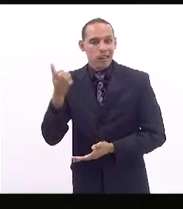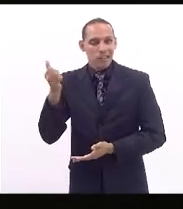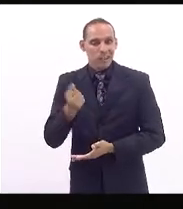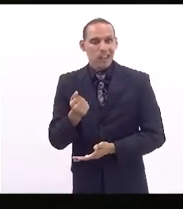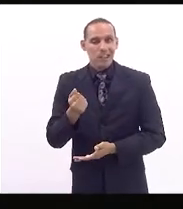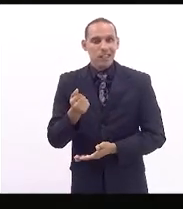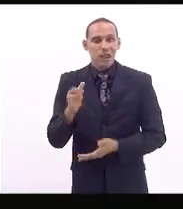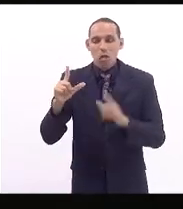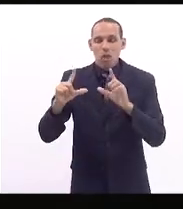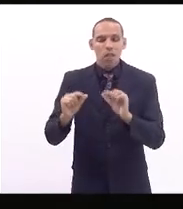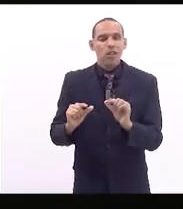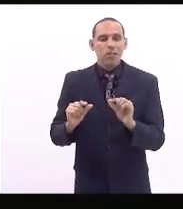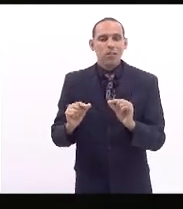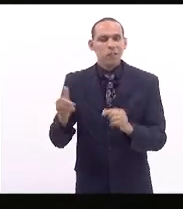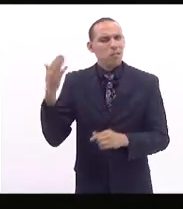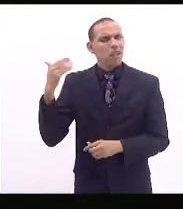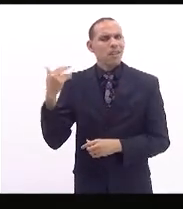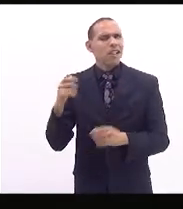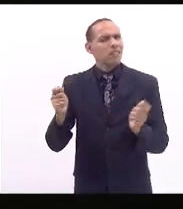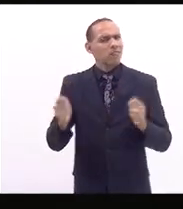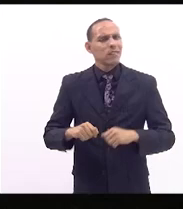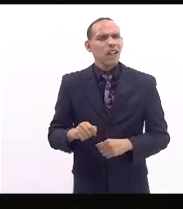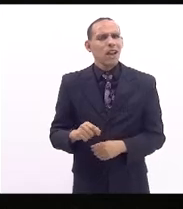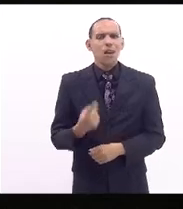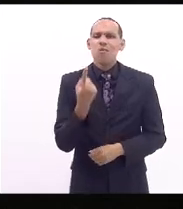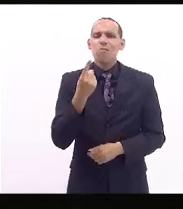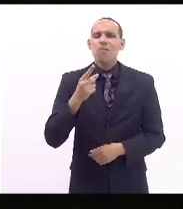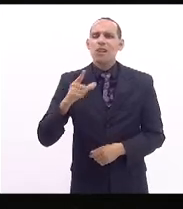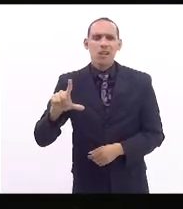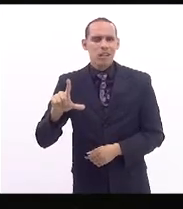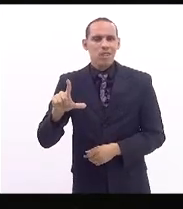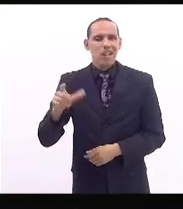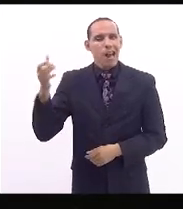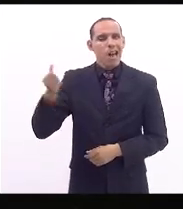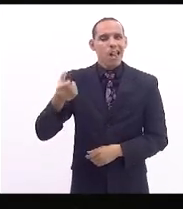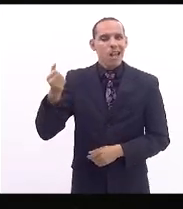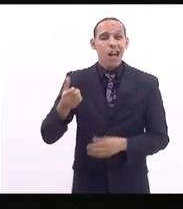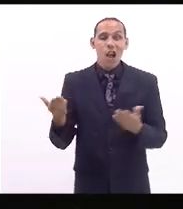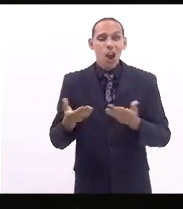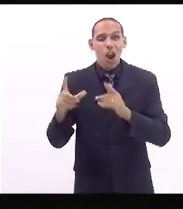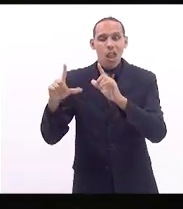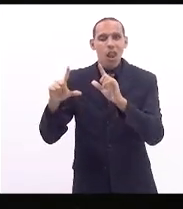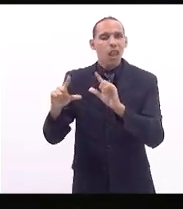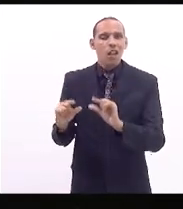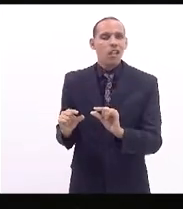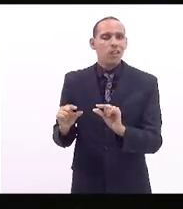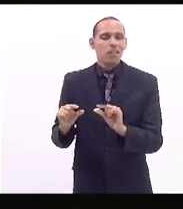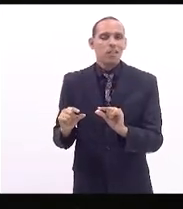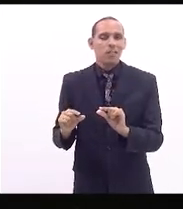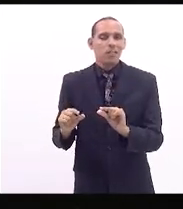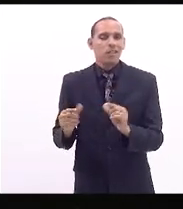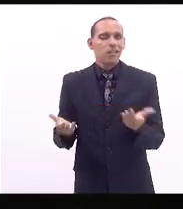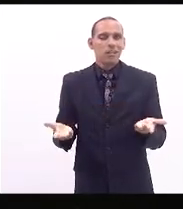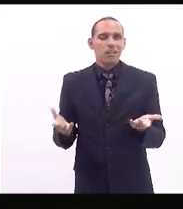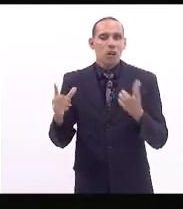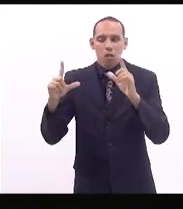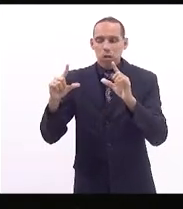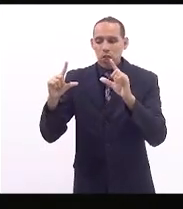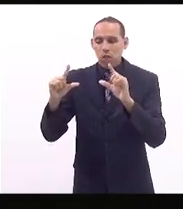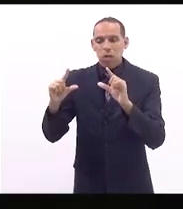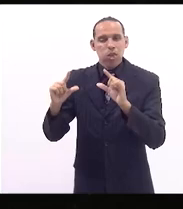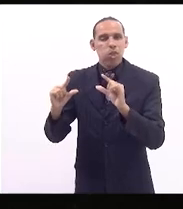podia comprar uma um litro de leite hoje o consumo de leite no Brasil vêm